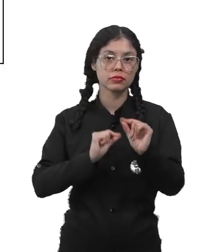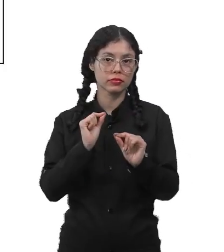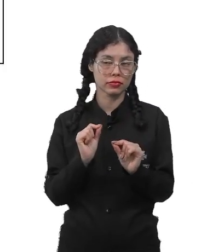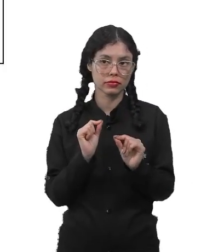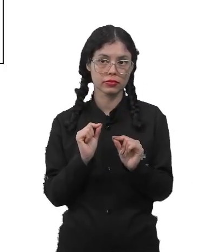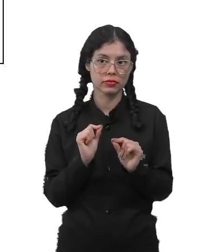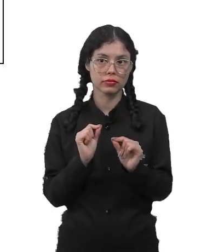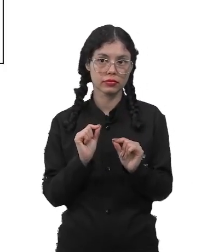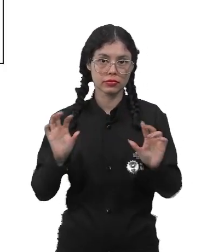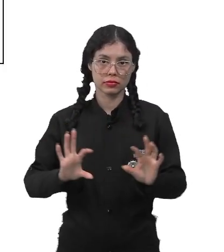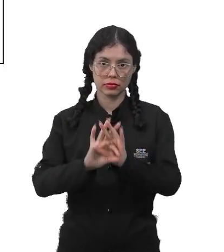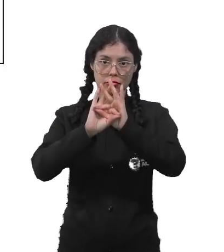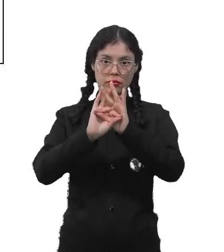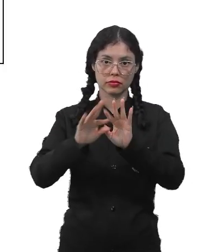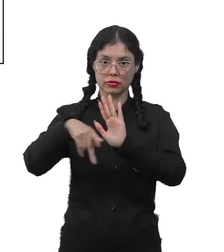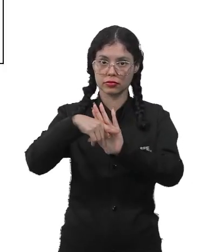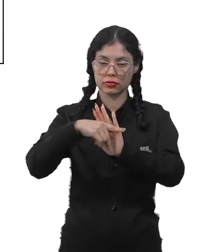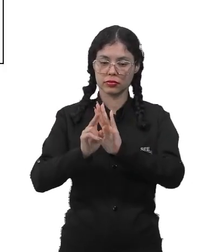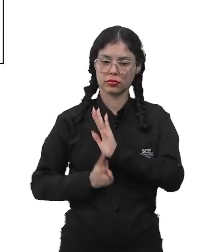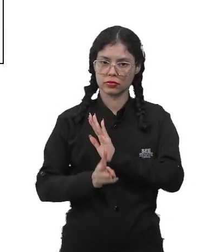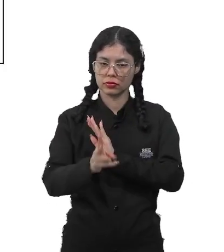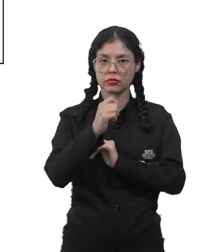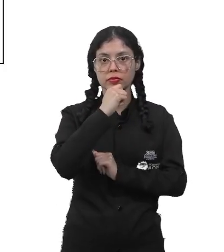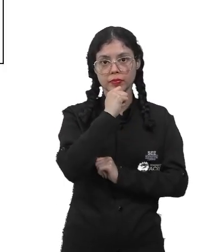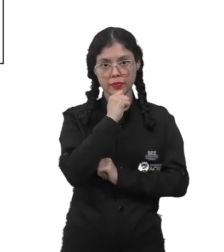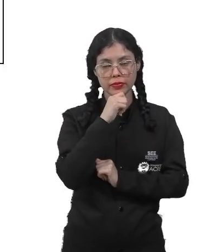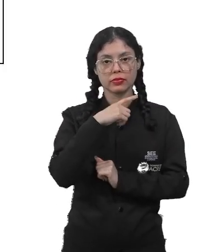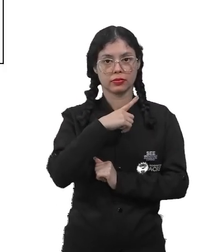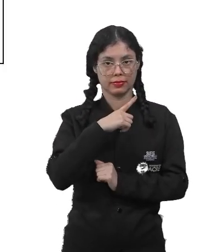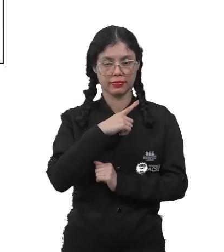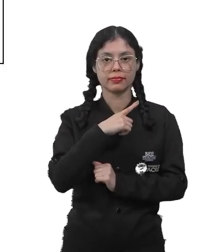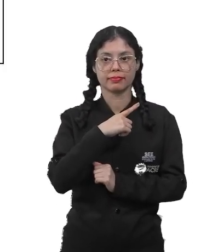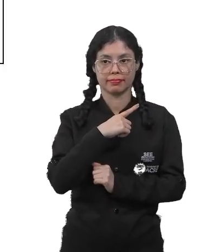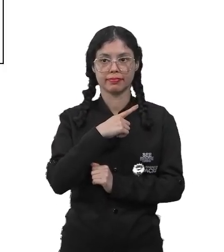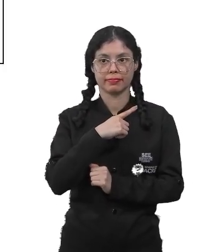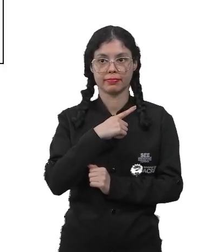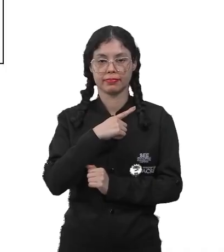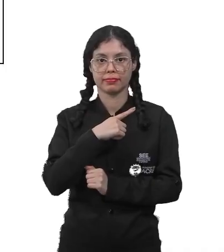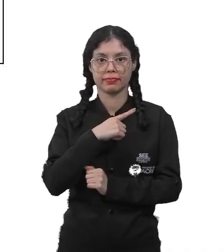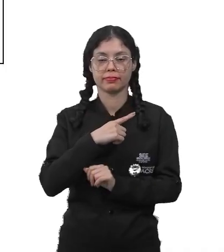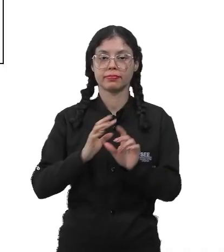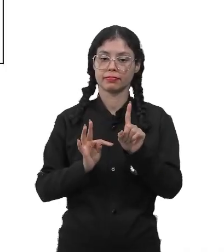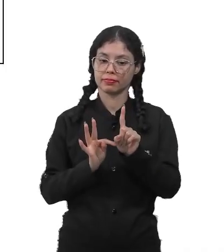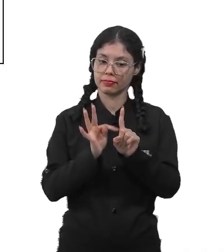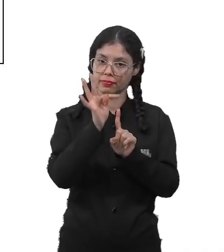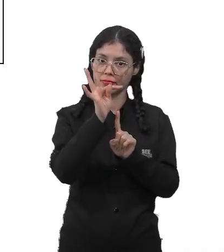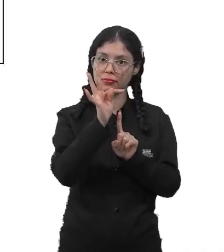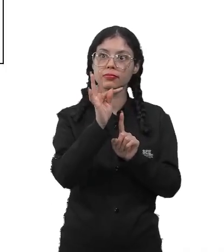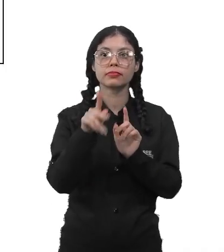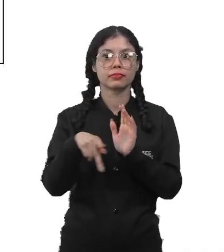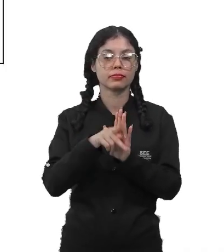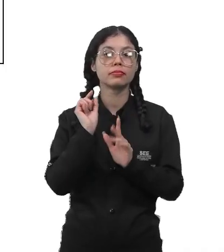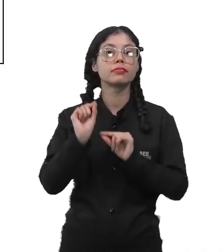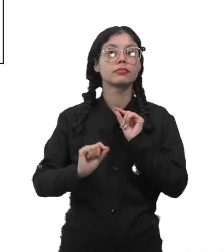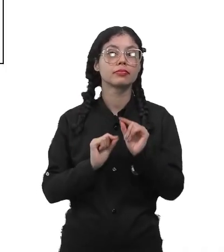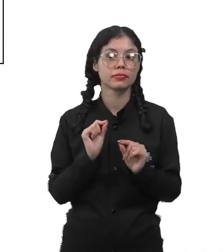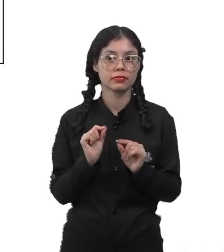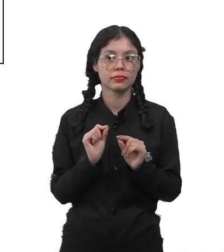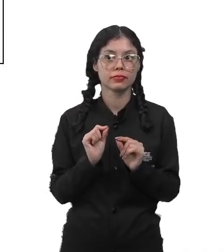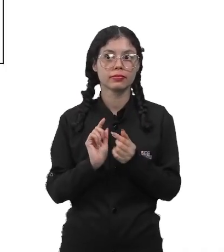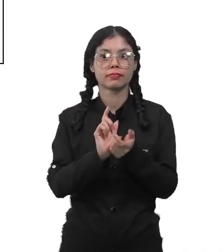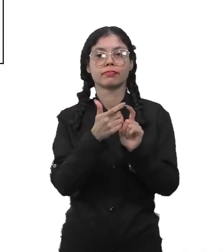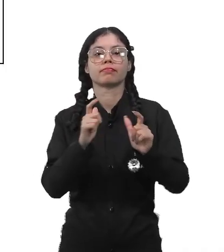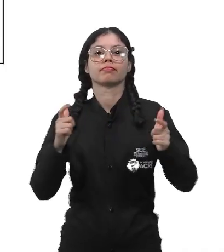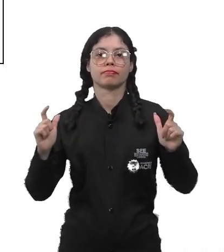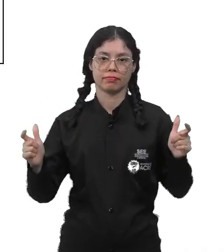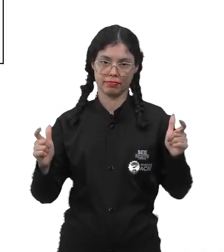das ligações mais intensas que existe, a temperatura de ebulição vai ser